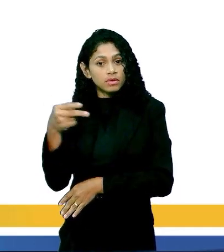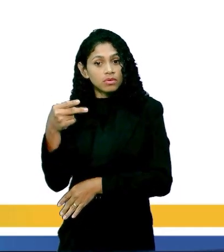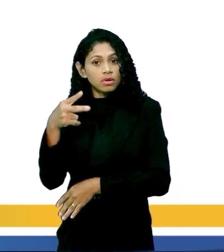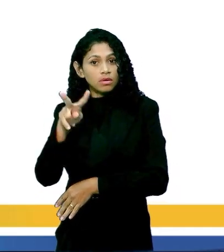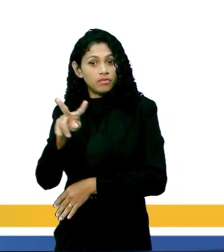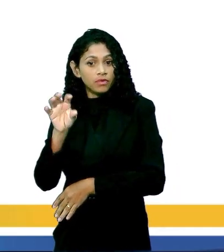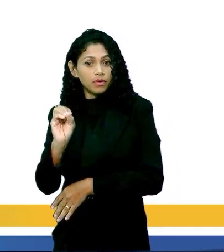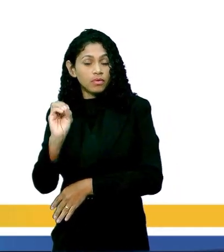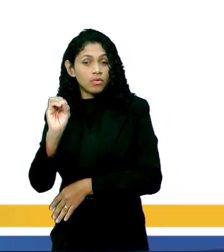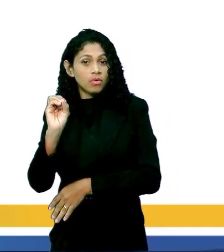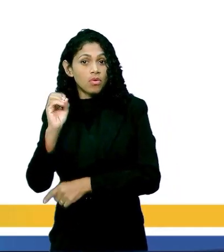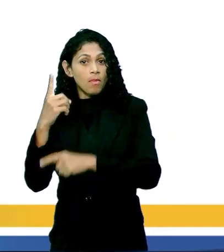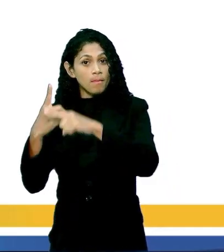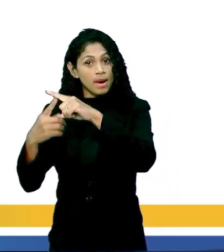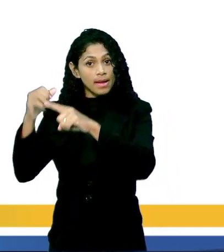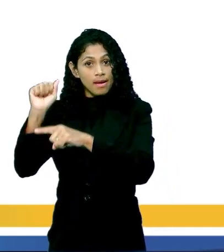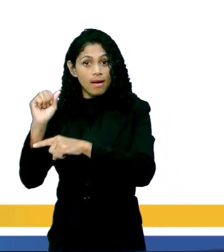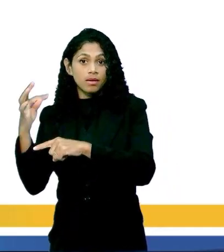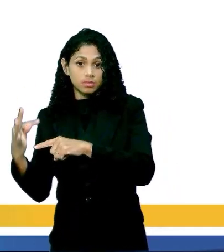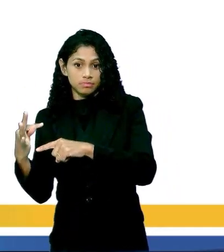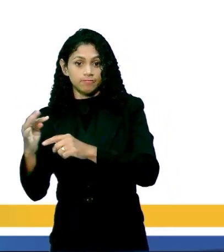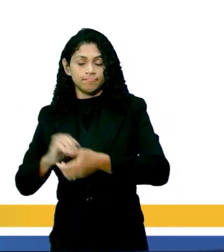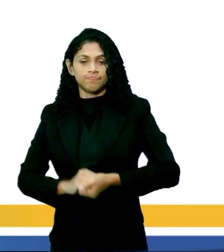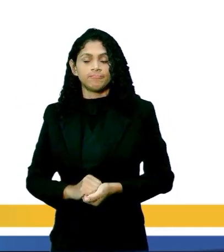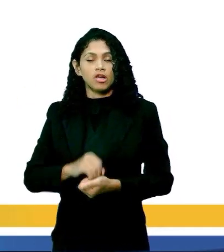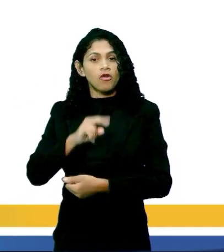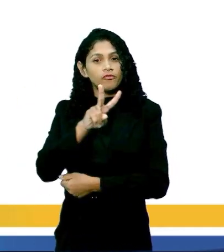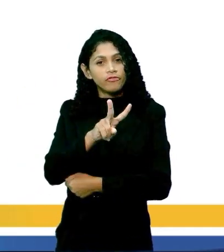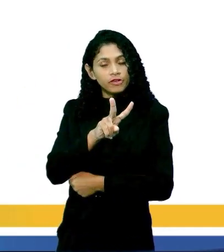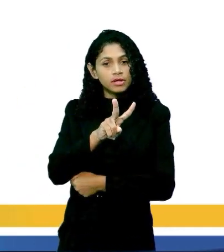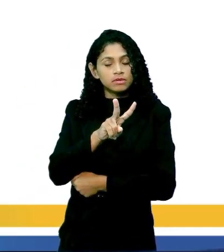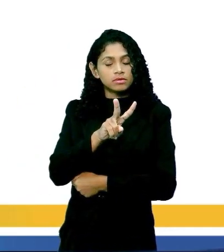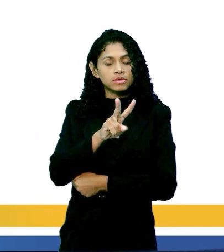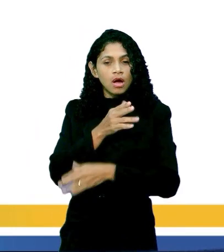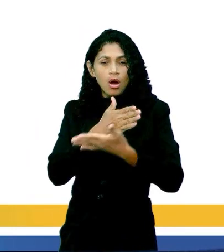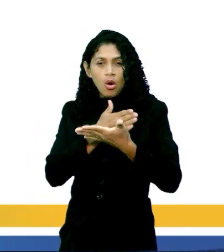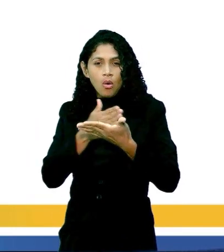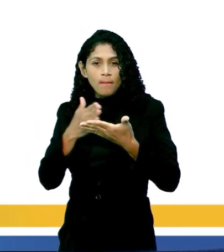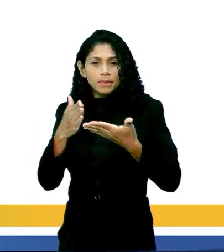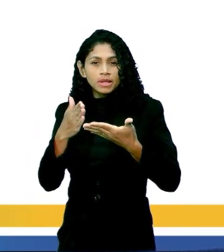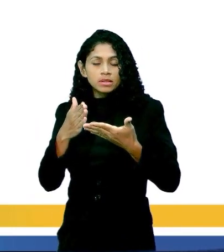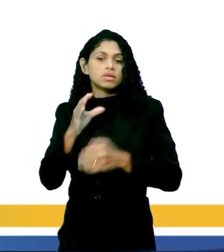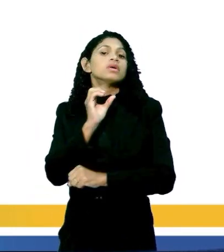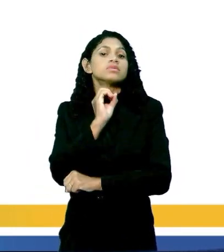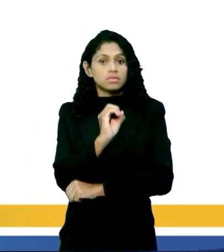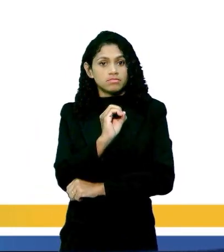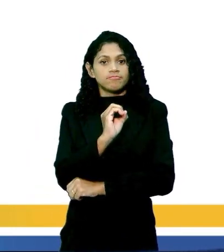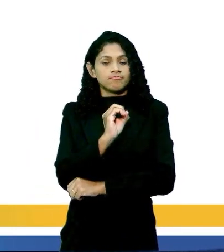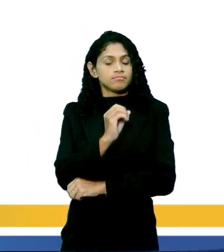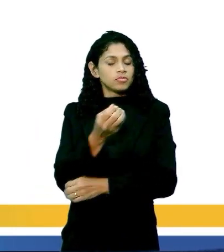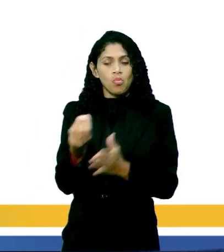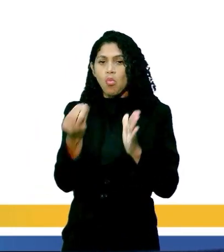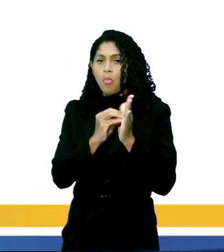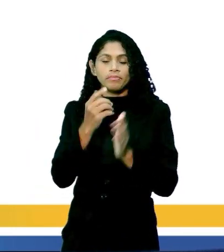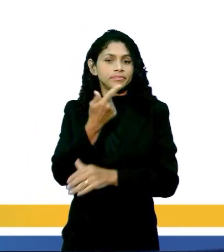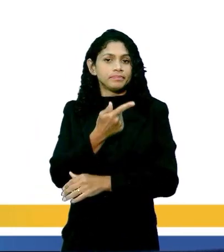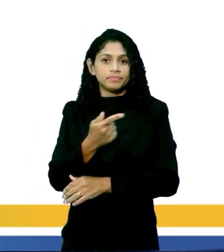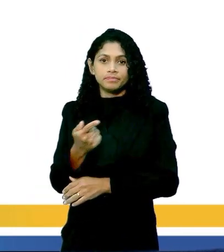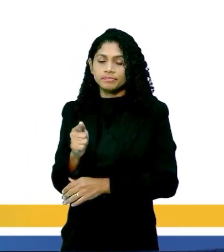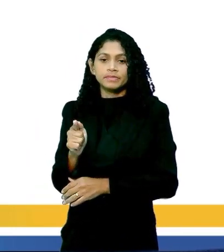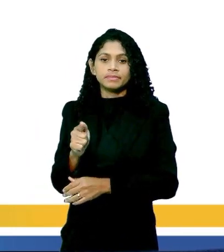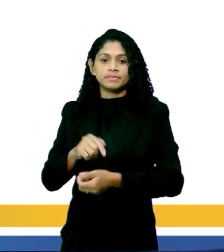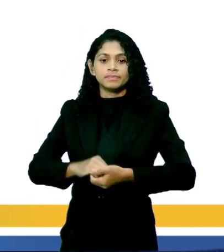velocidade, considerando que velocidade inicial é zero, portanto, não precisa ser adicionada. A aceleração é